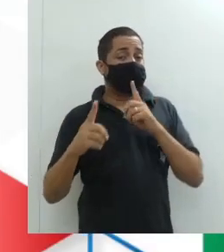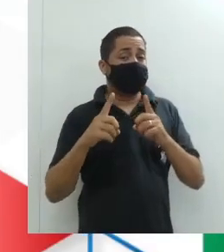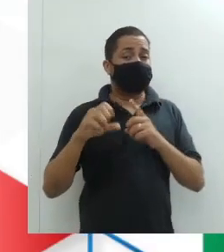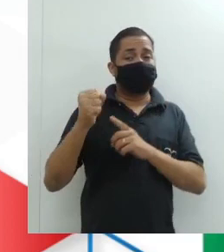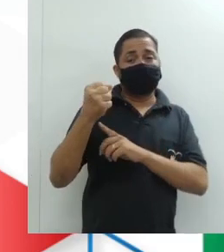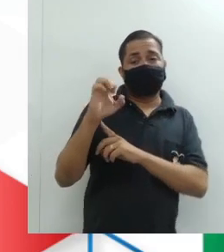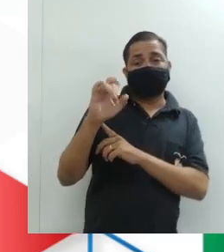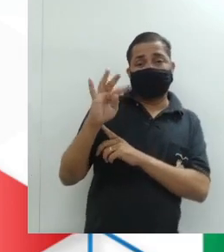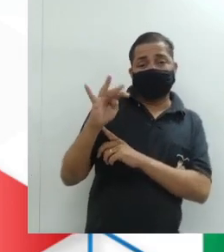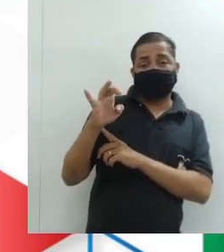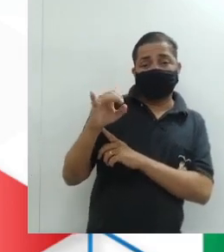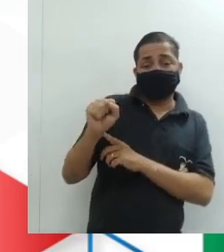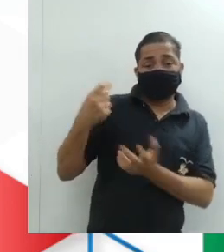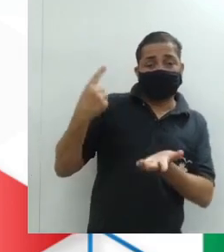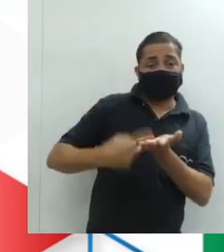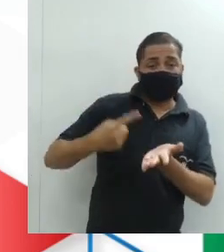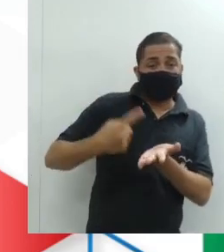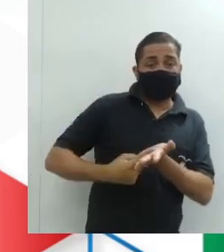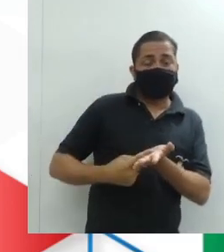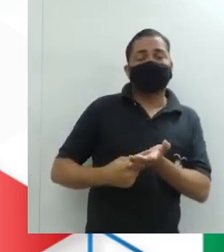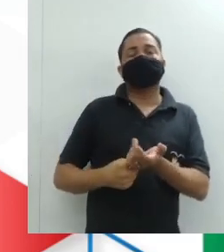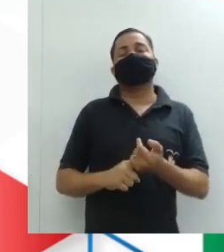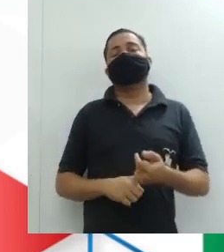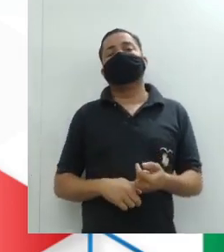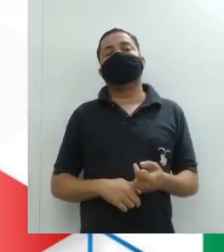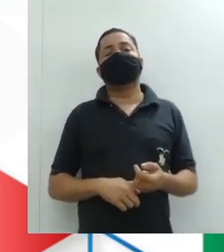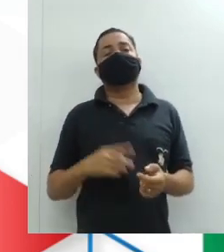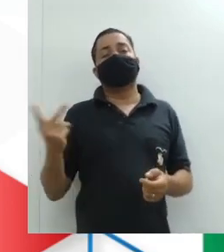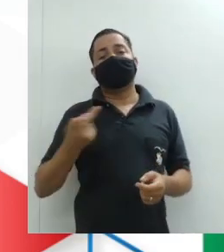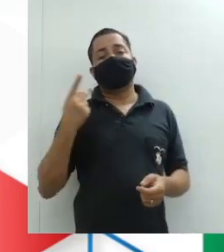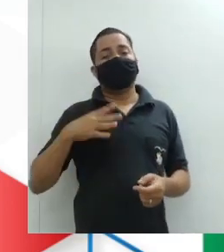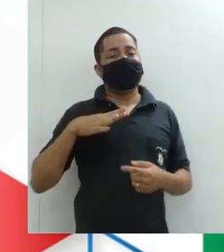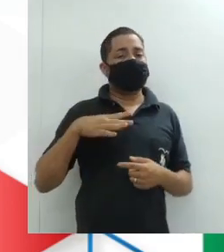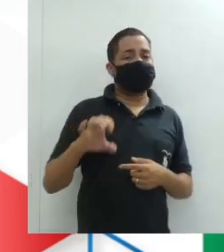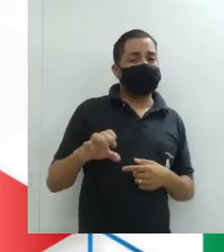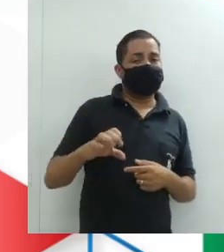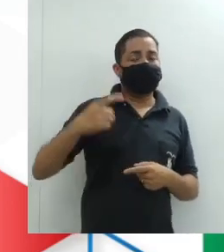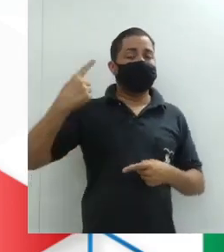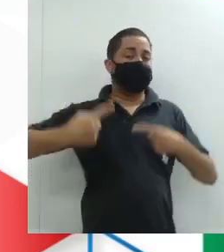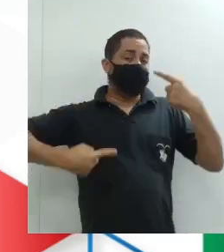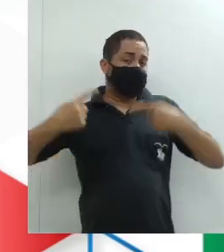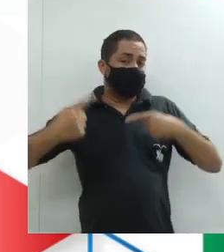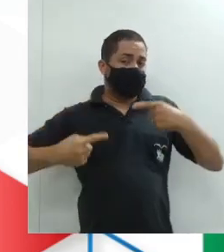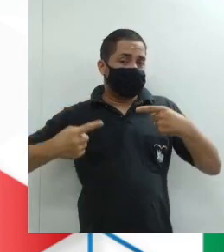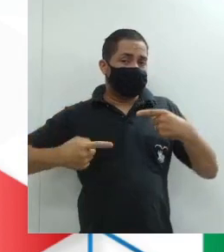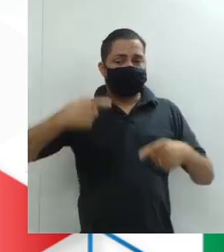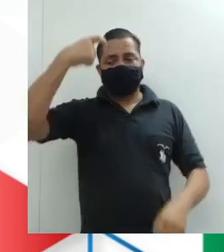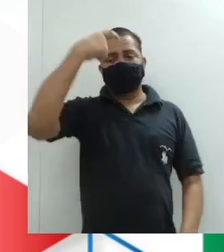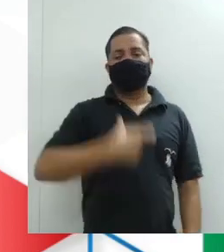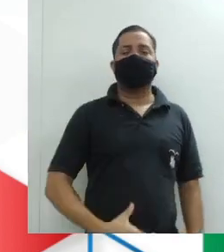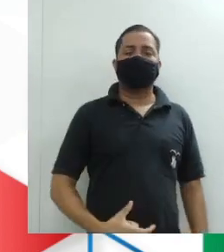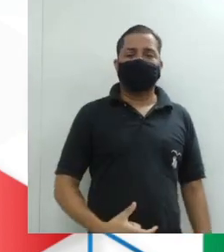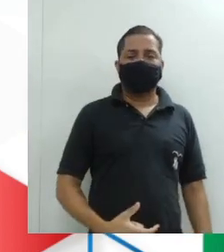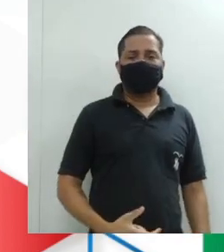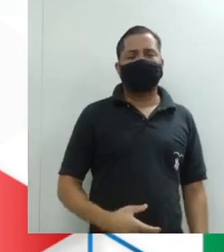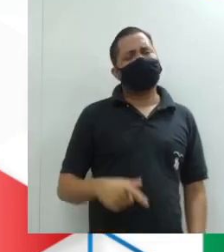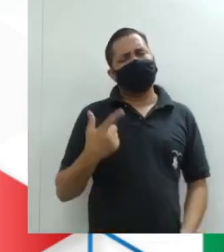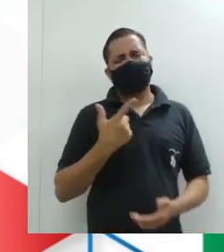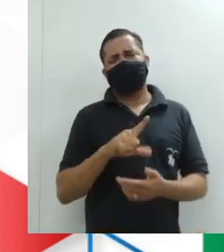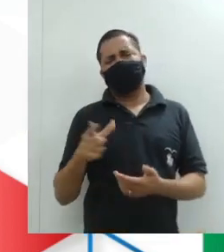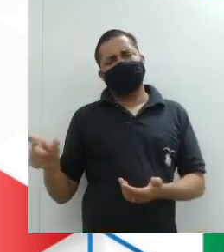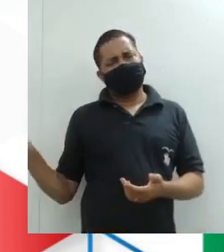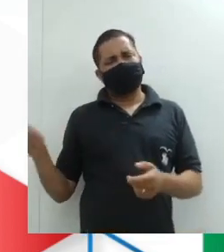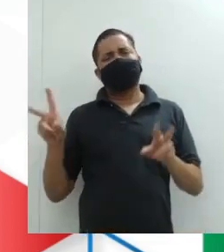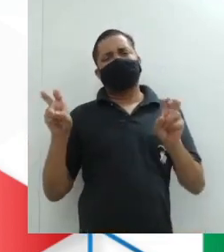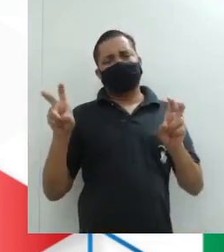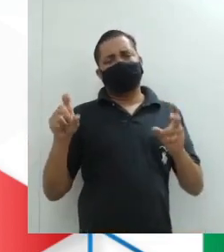socráticos registrados falam sobre ética, política, moral, entre outros tópicos